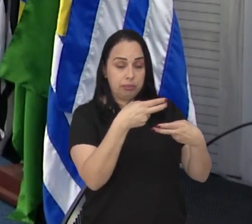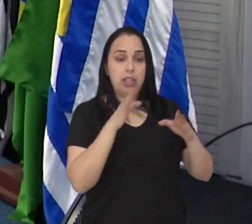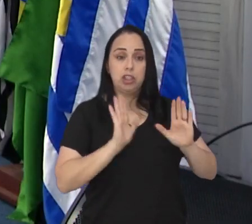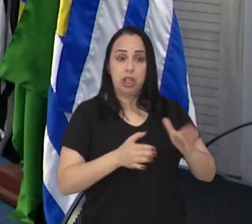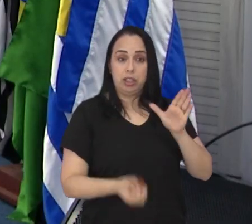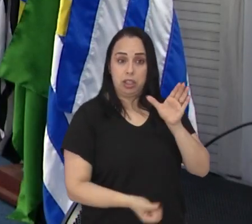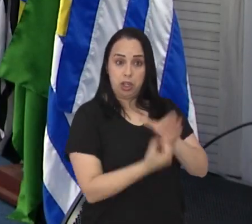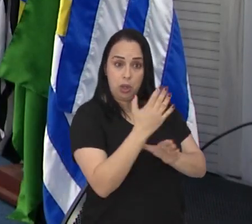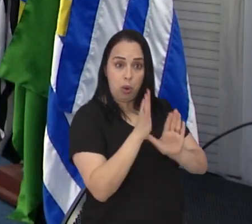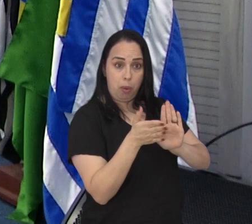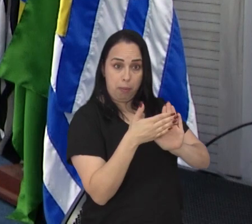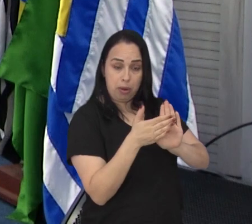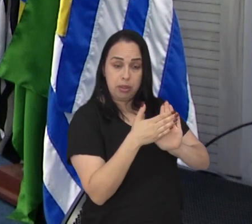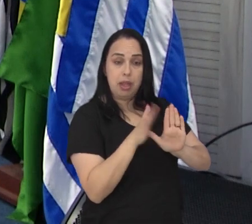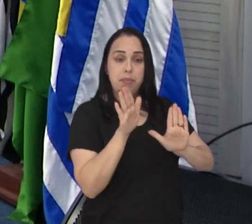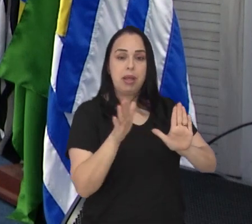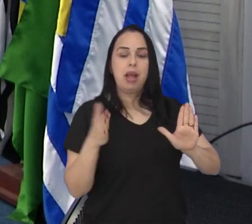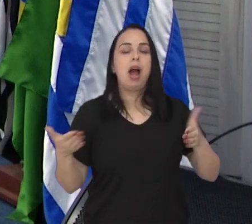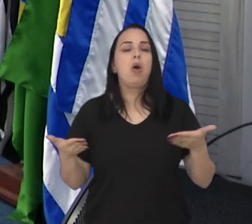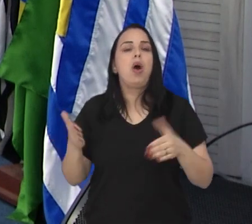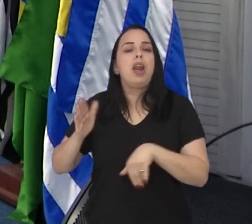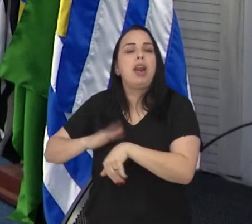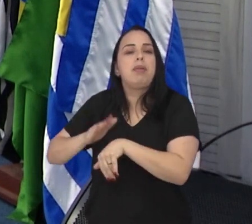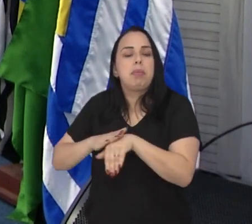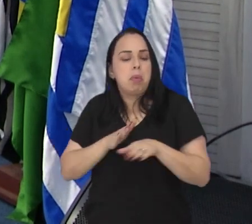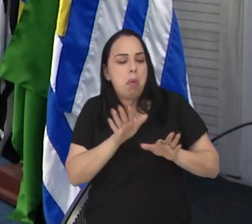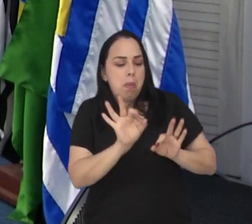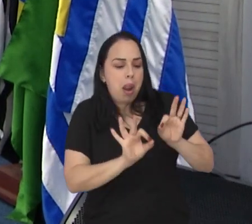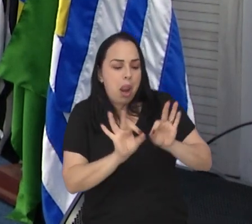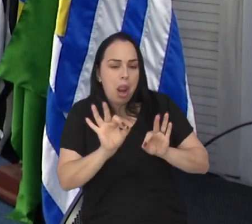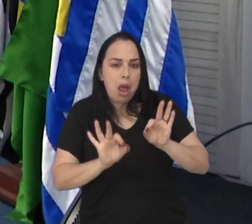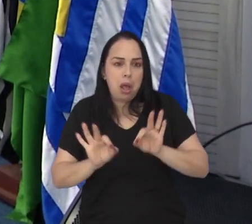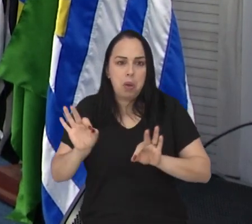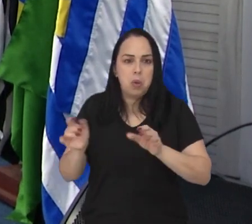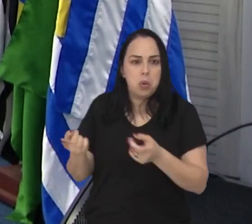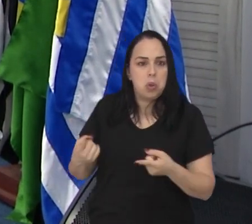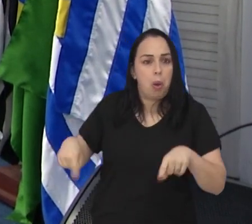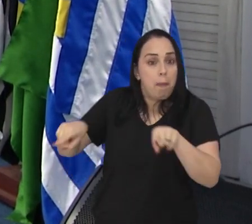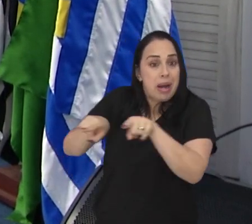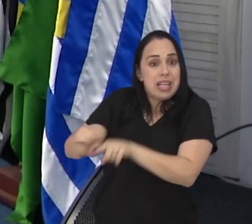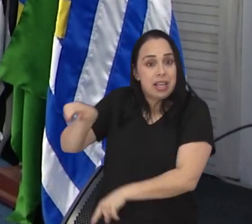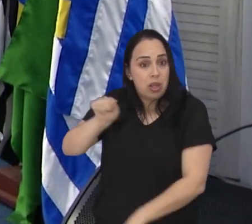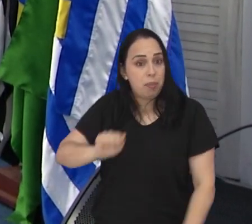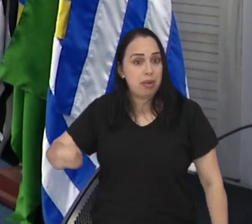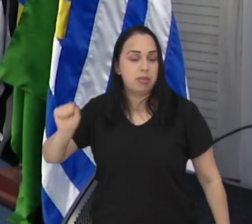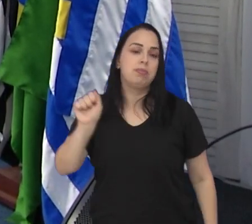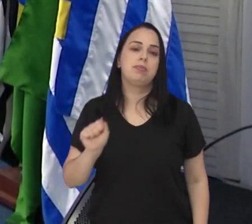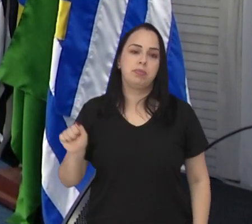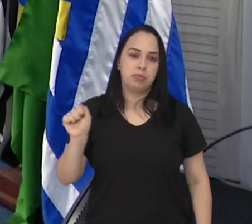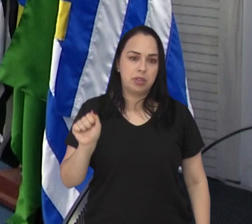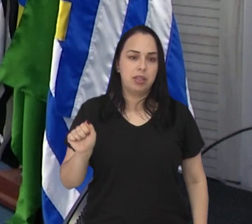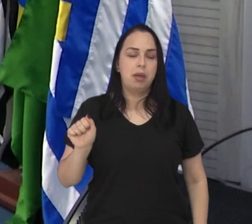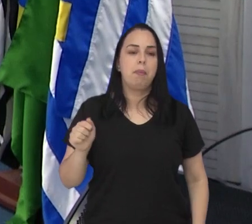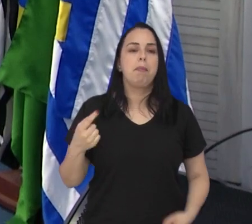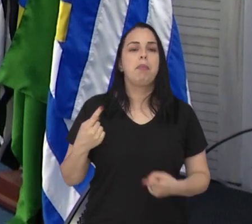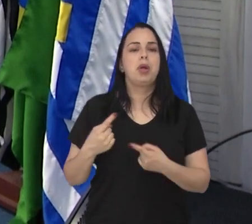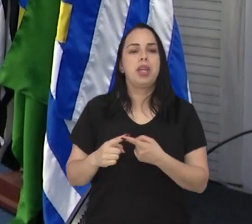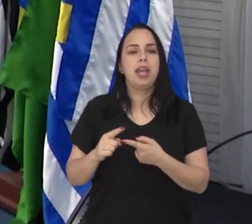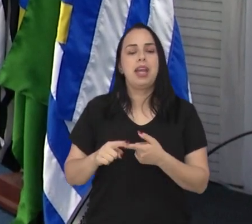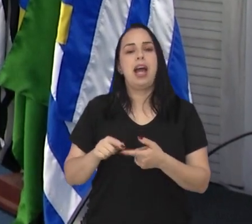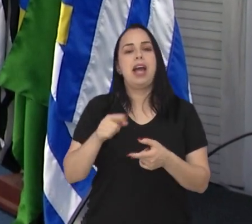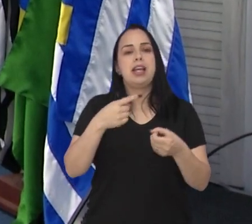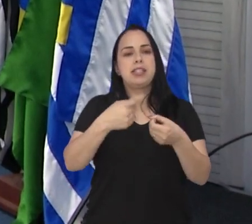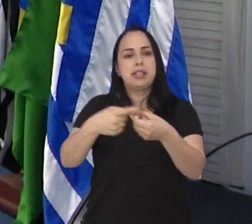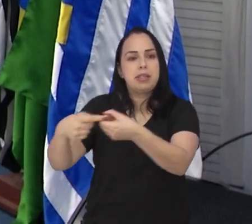elas estão criadas Mas agora nós estamos no momento de alinhamento com a anval mulher para que através dos